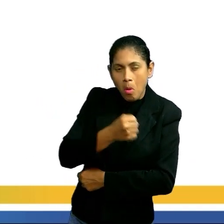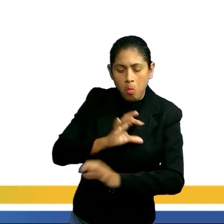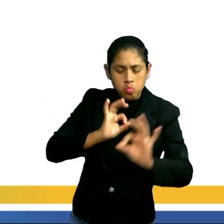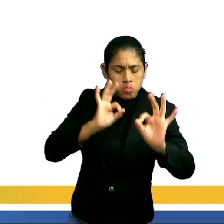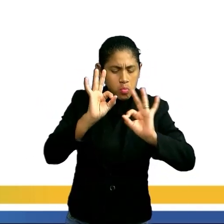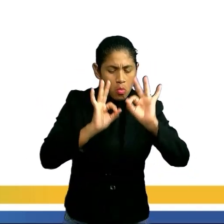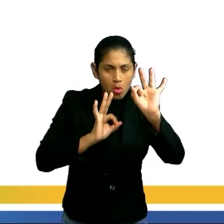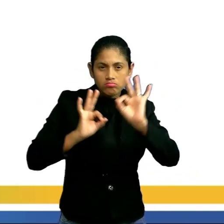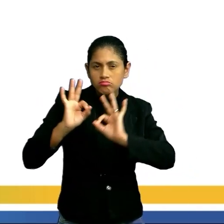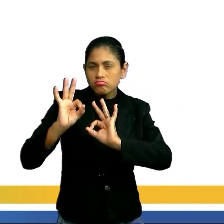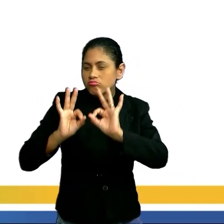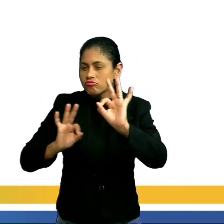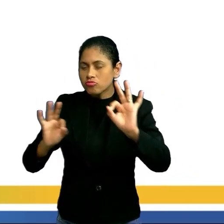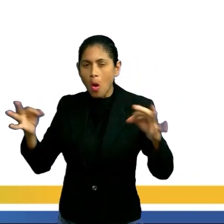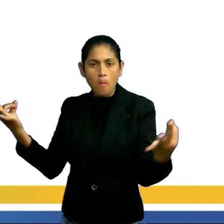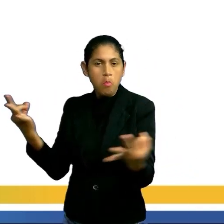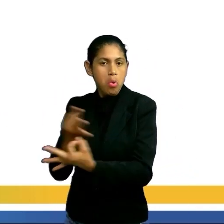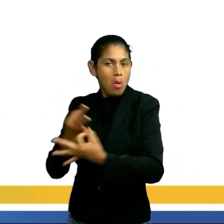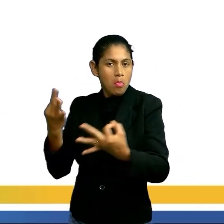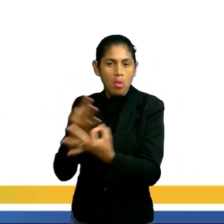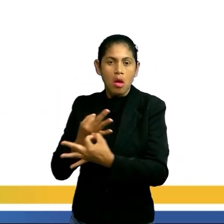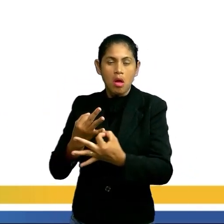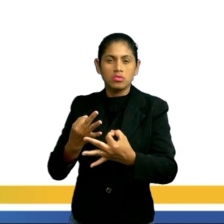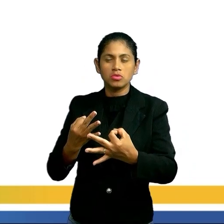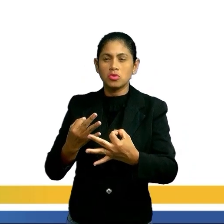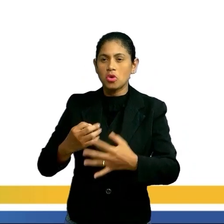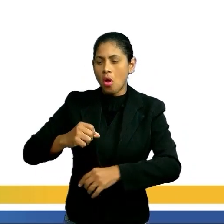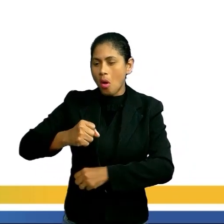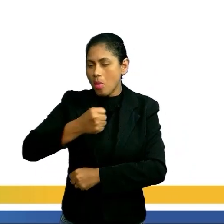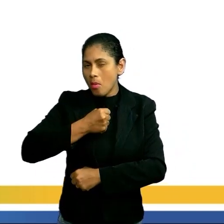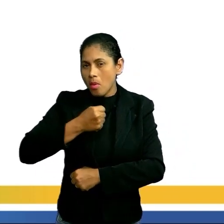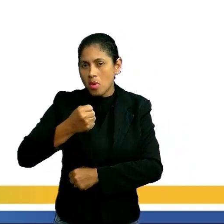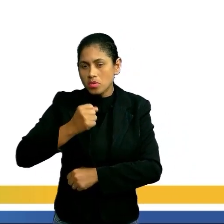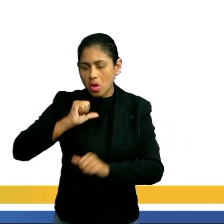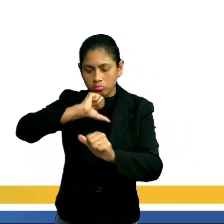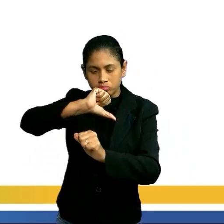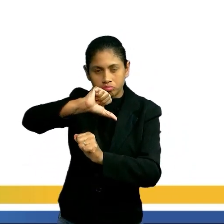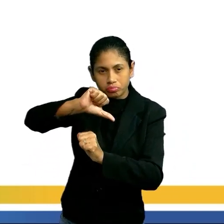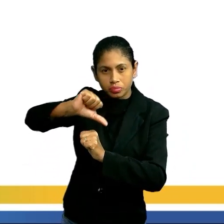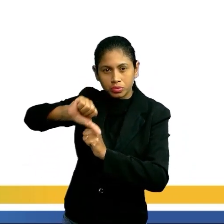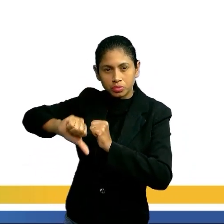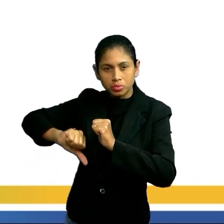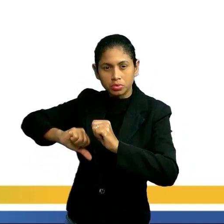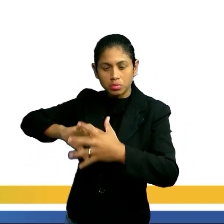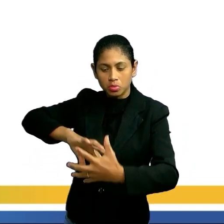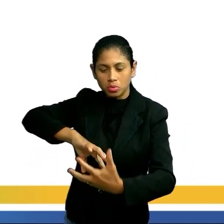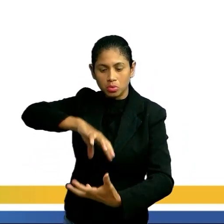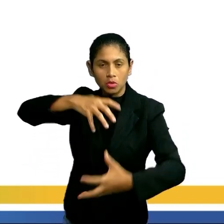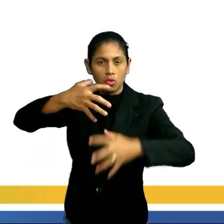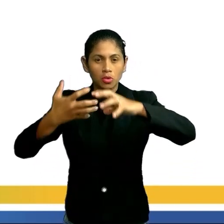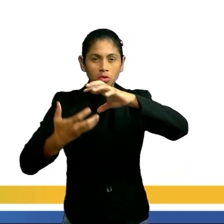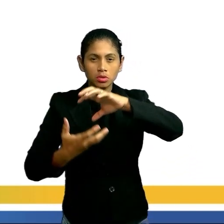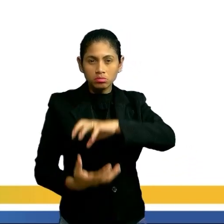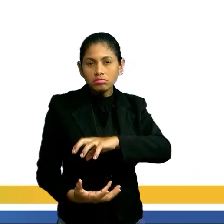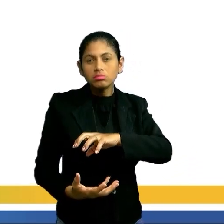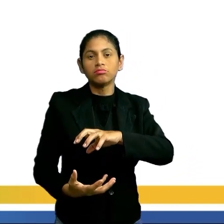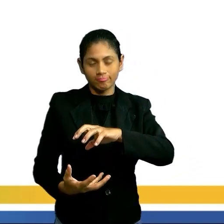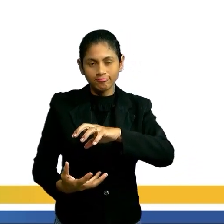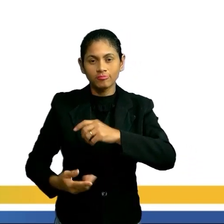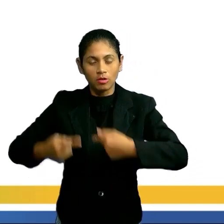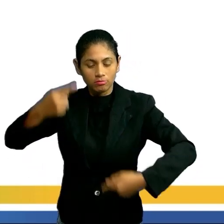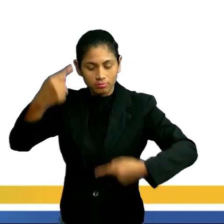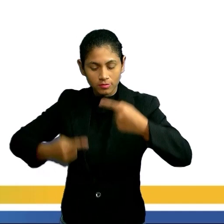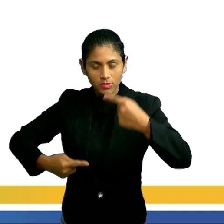elaborado, aquele discurso de transformação, de mudança. Eles faziam propostas de políticas